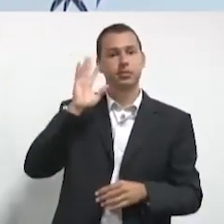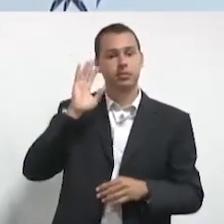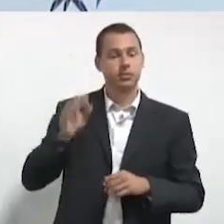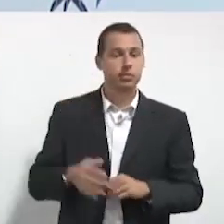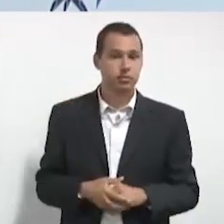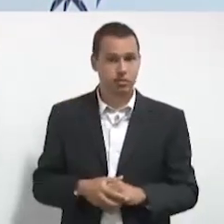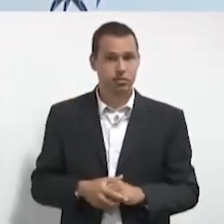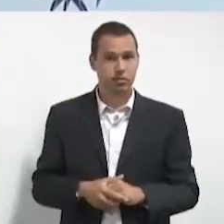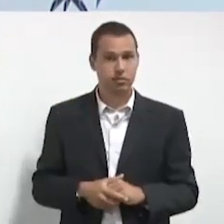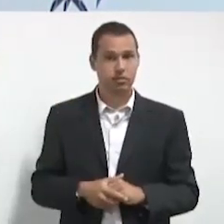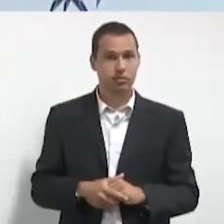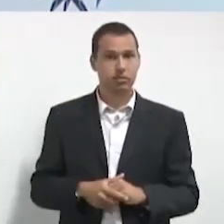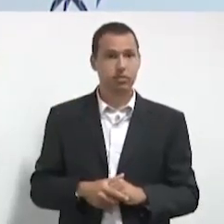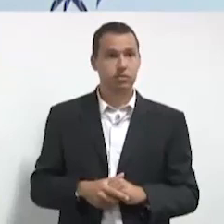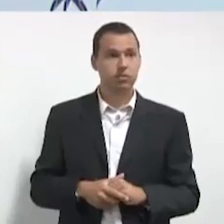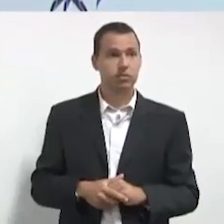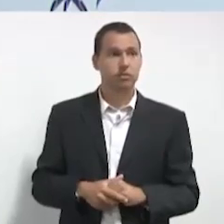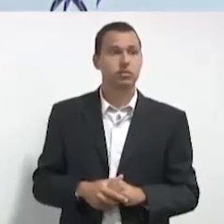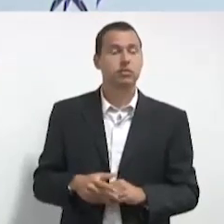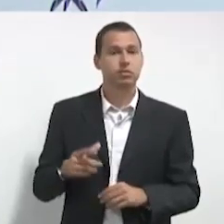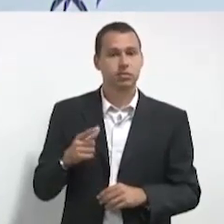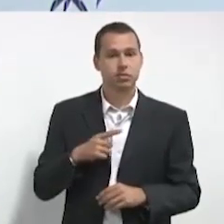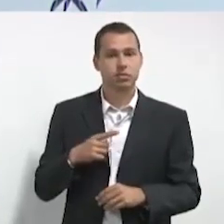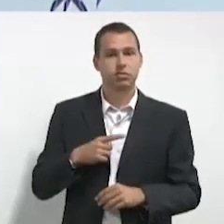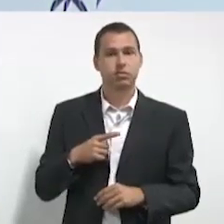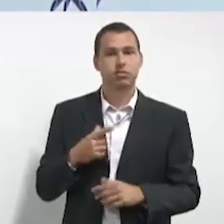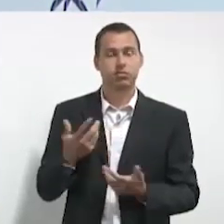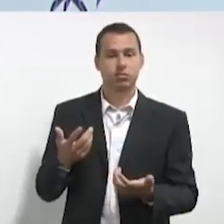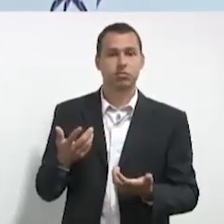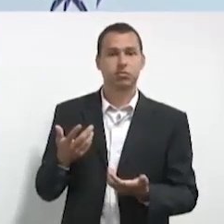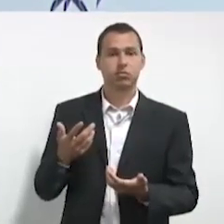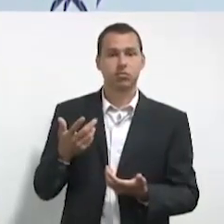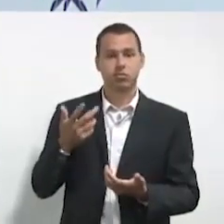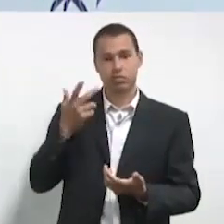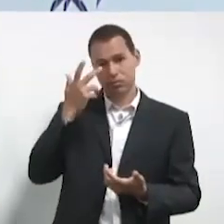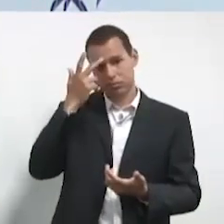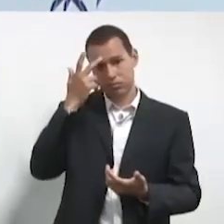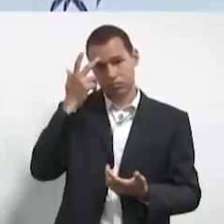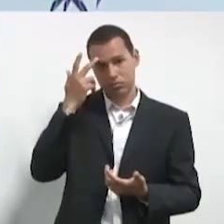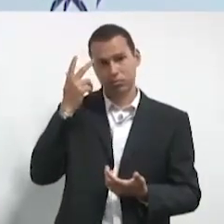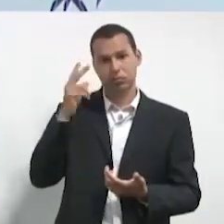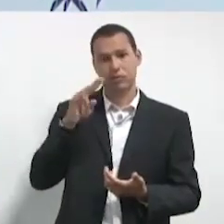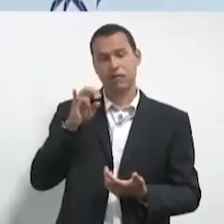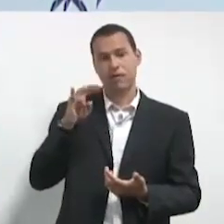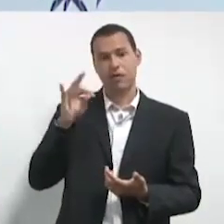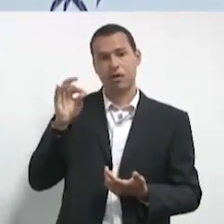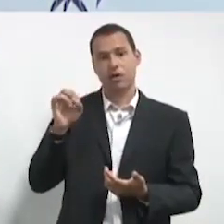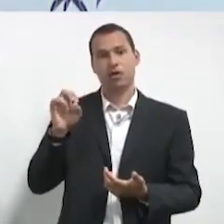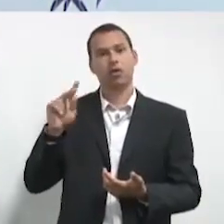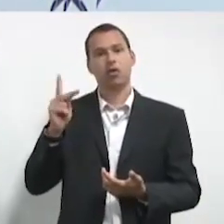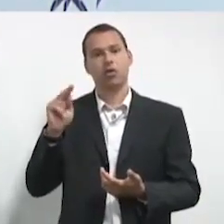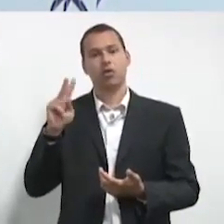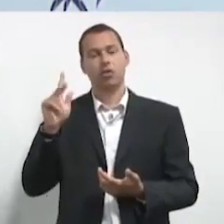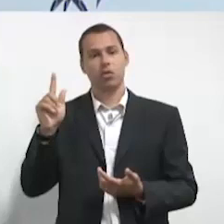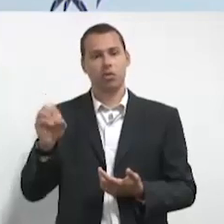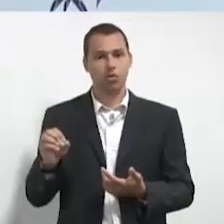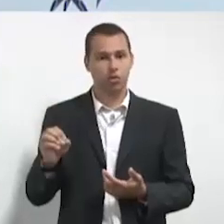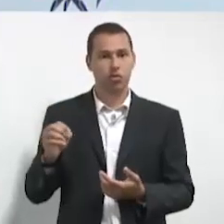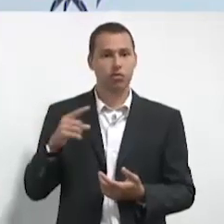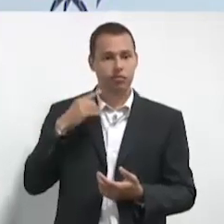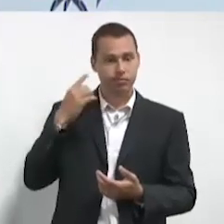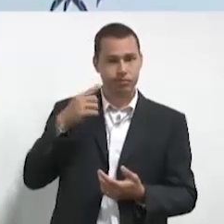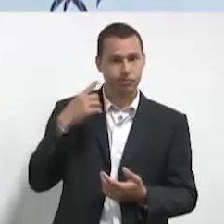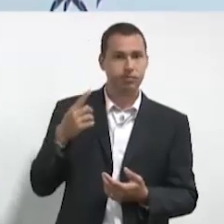desta casa, demanda da cidade de Anápolis. Então, quero agradecer ao nosso deputado Vitor Hugo, que tem sempre dado